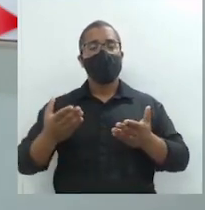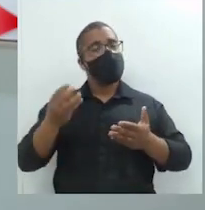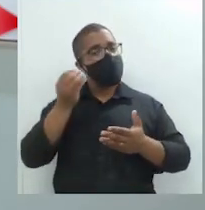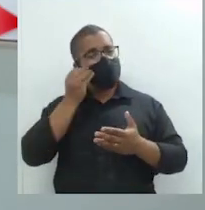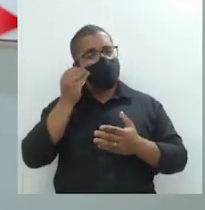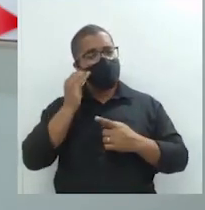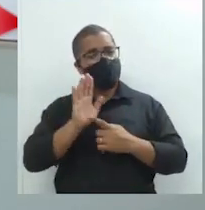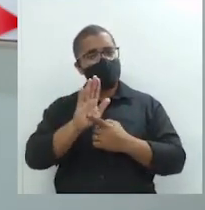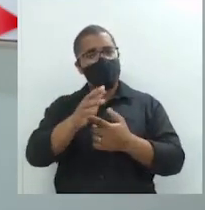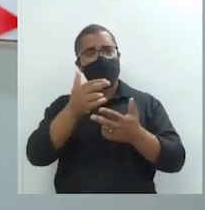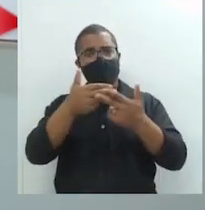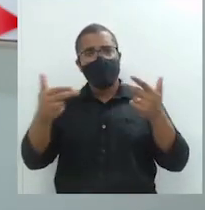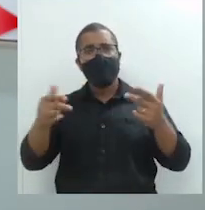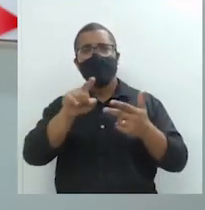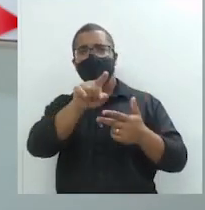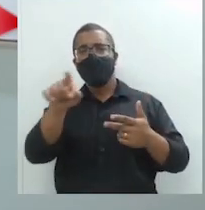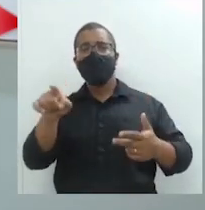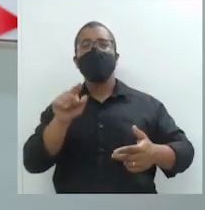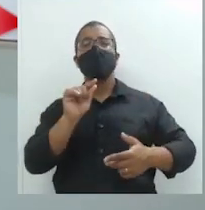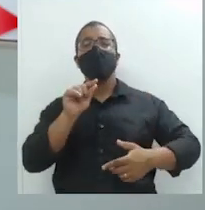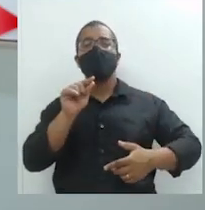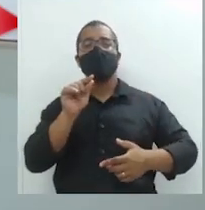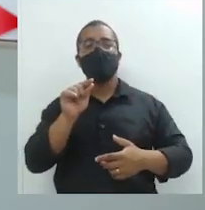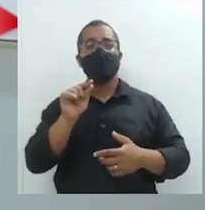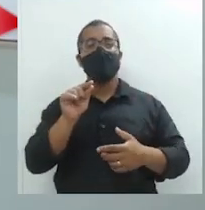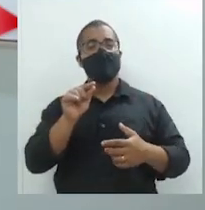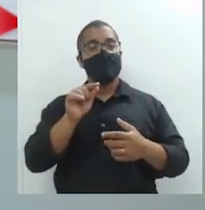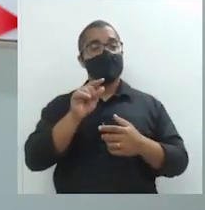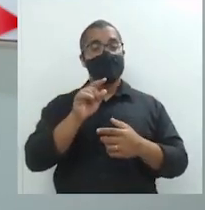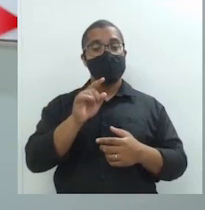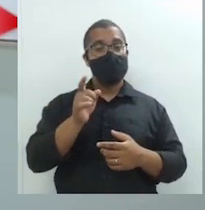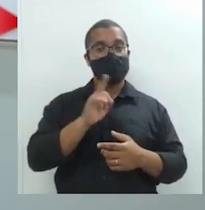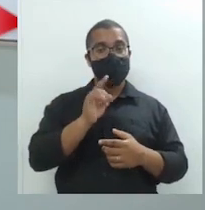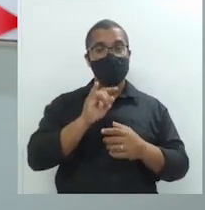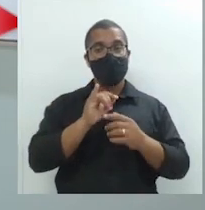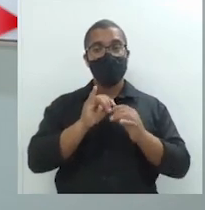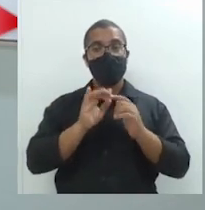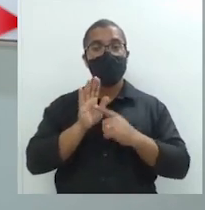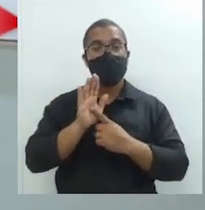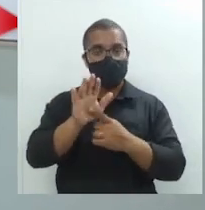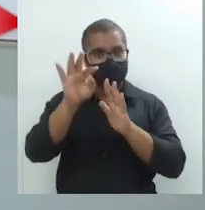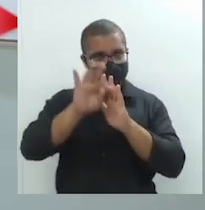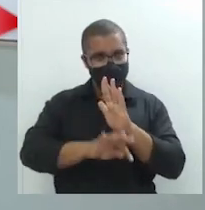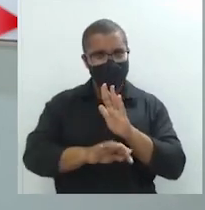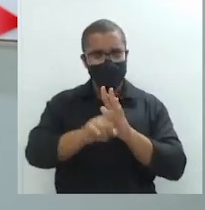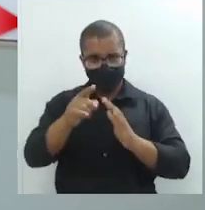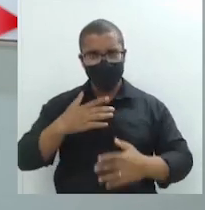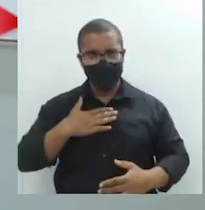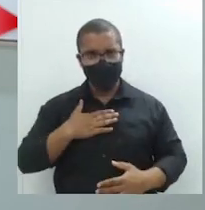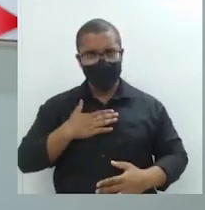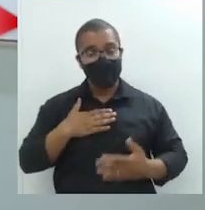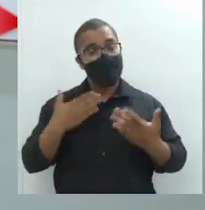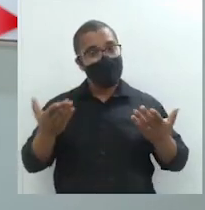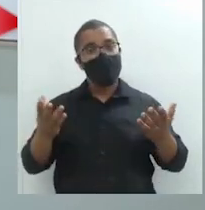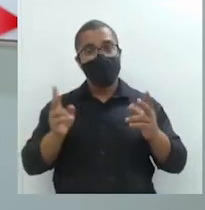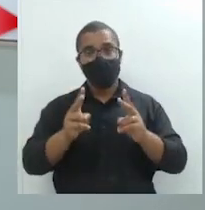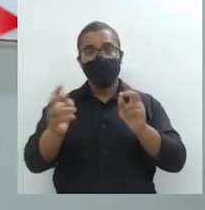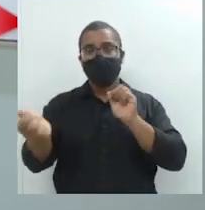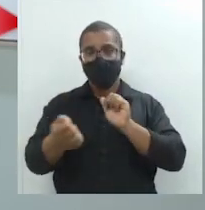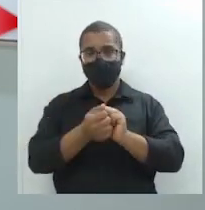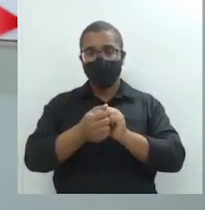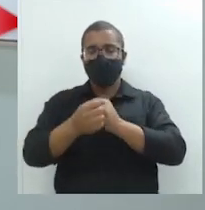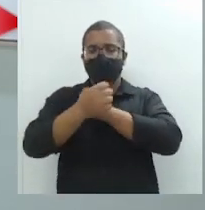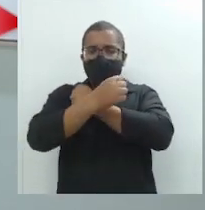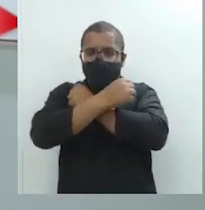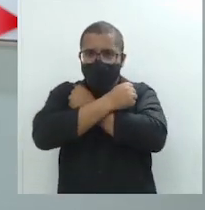a vocês justamente essa questão de quê? Do não dito do texto. Gostaram? Então é isso aí, continue conosco. Um